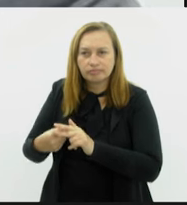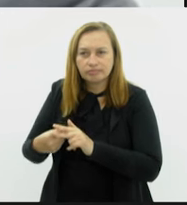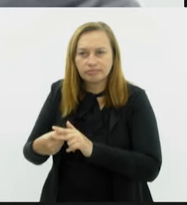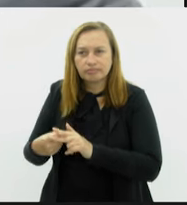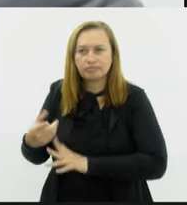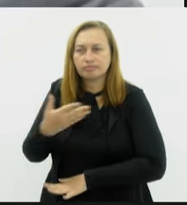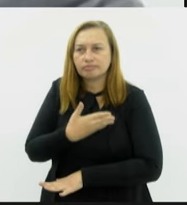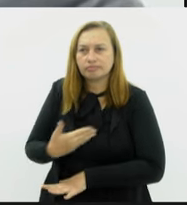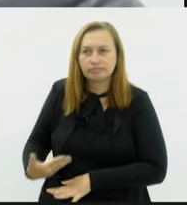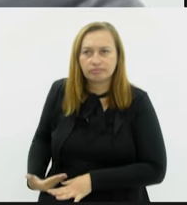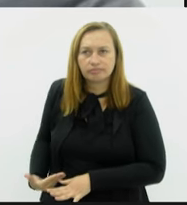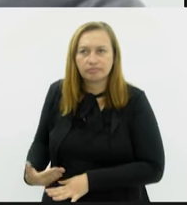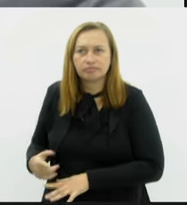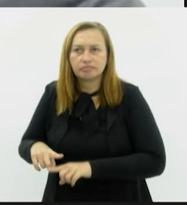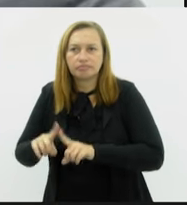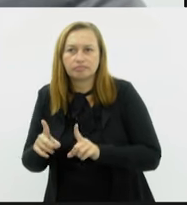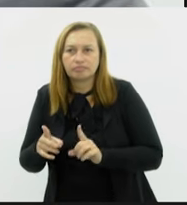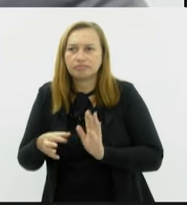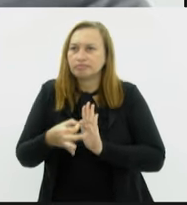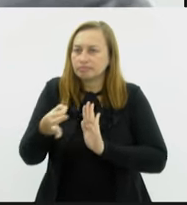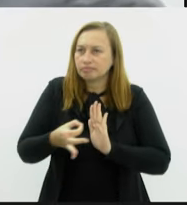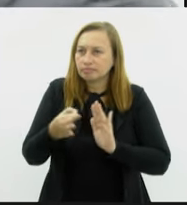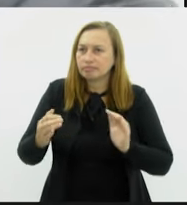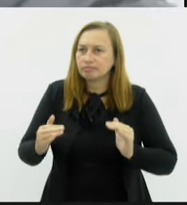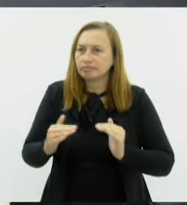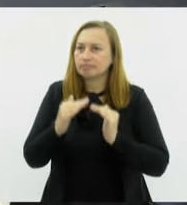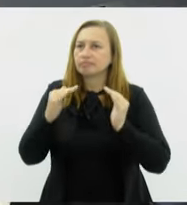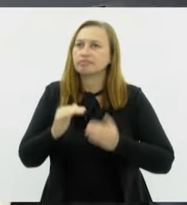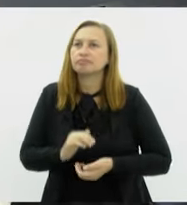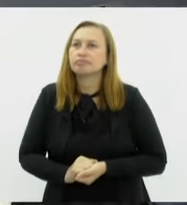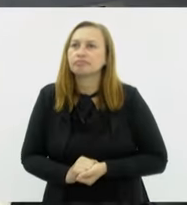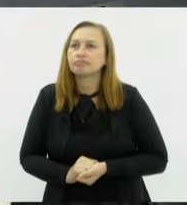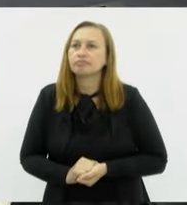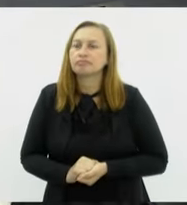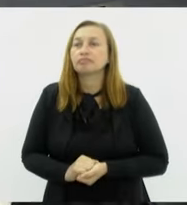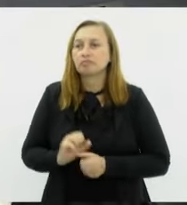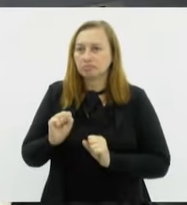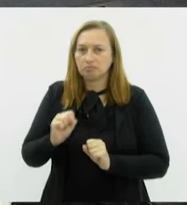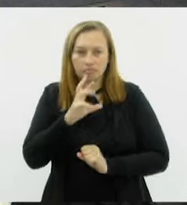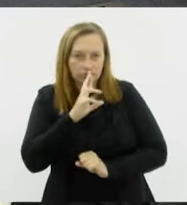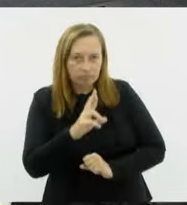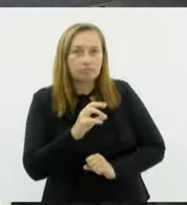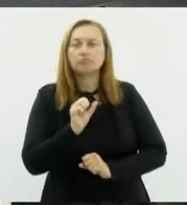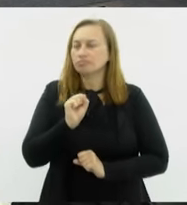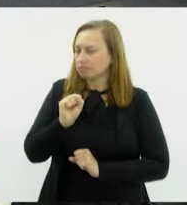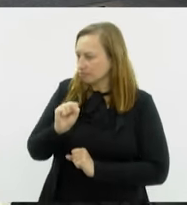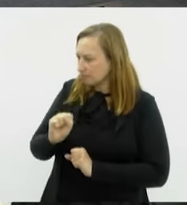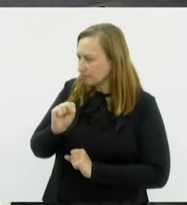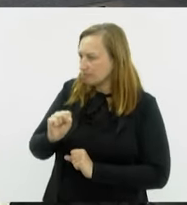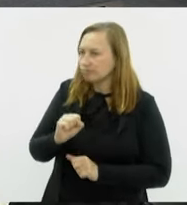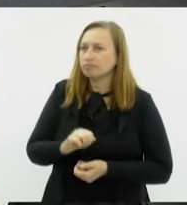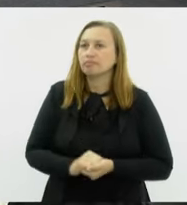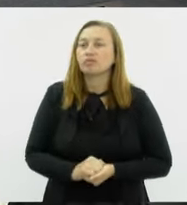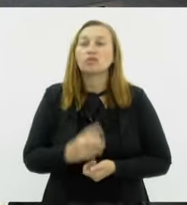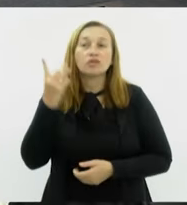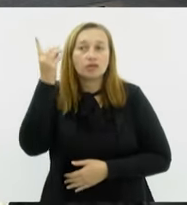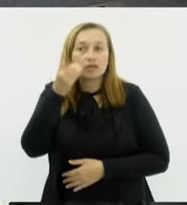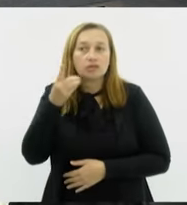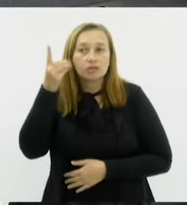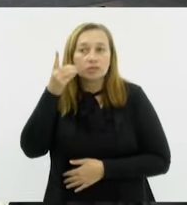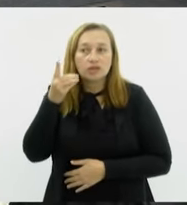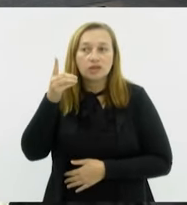governo, mas o parecer previamente é favorável. Posso responder, senhor? Pode responder, deputado.